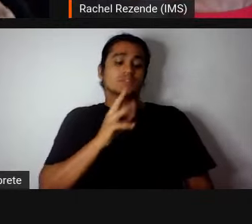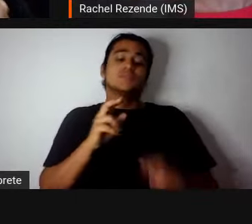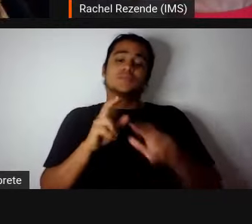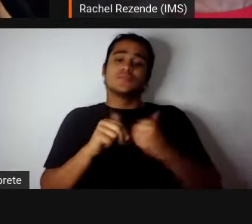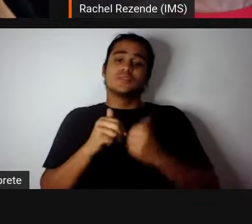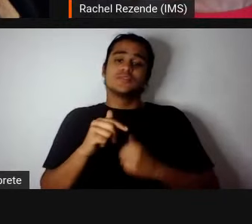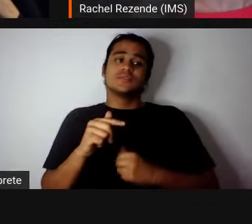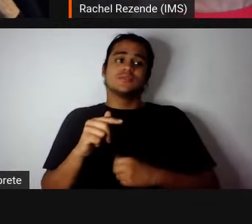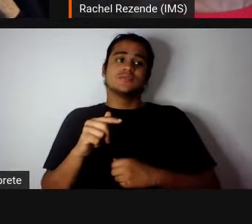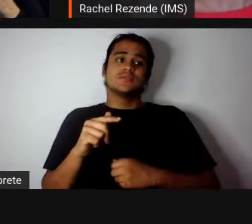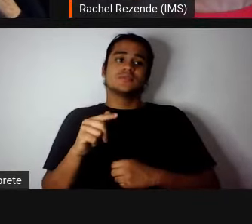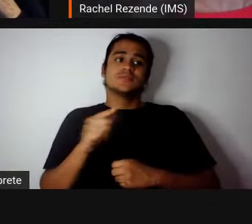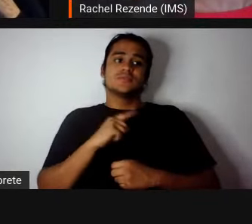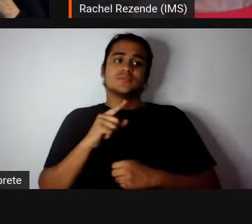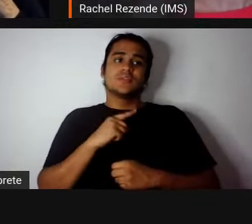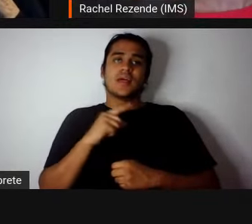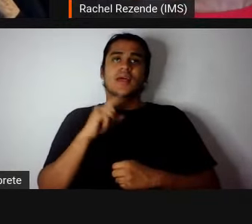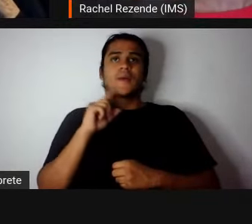uma...